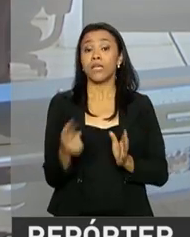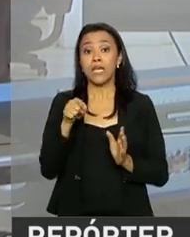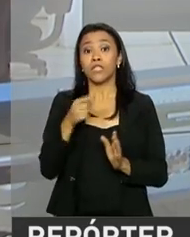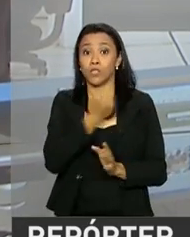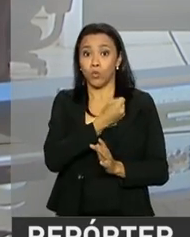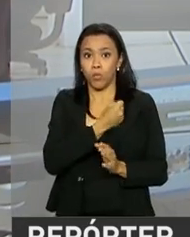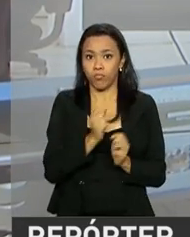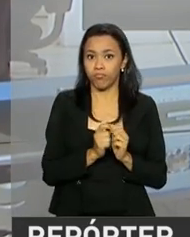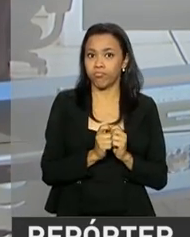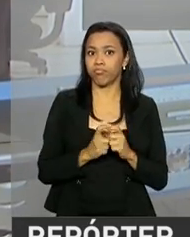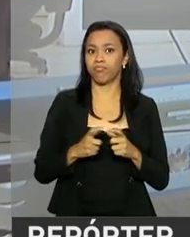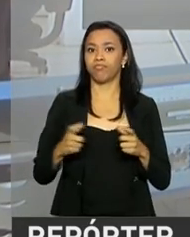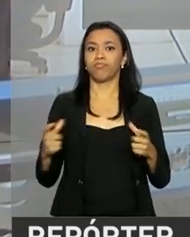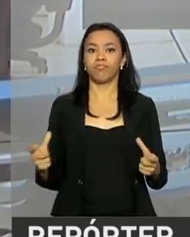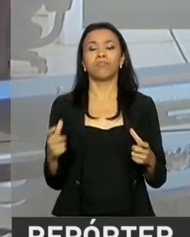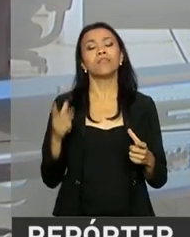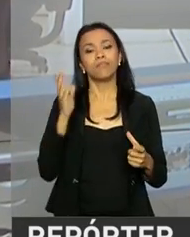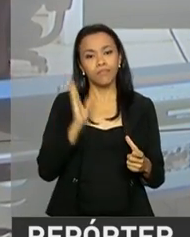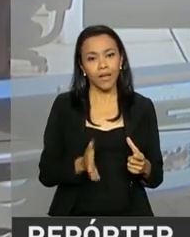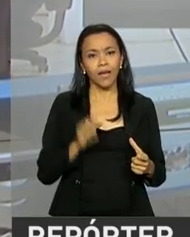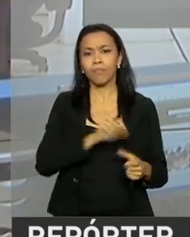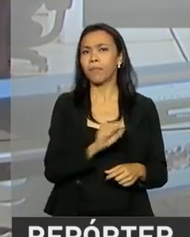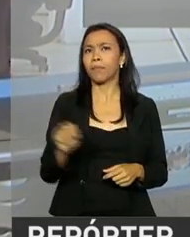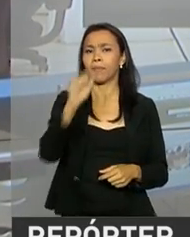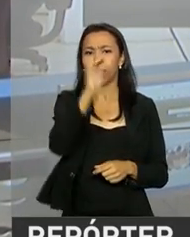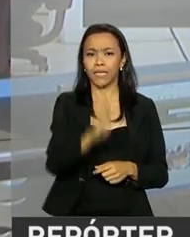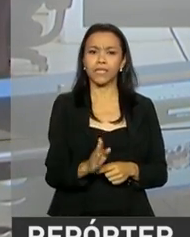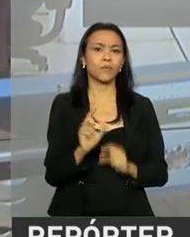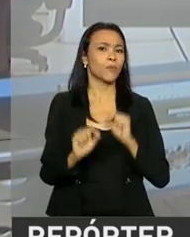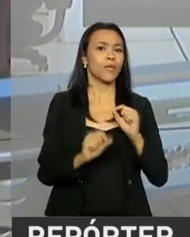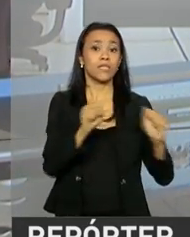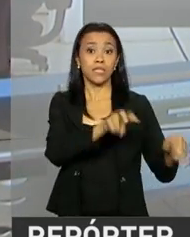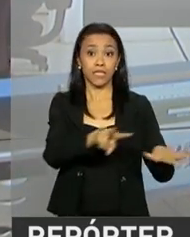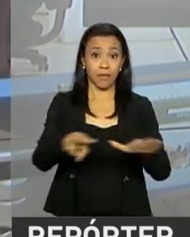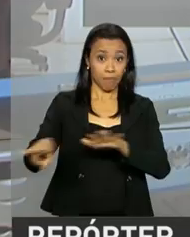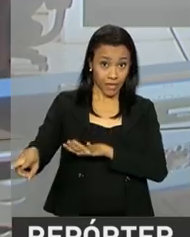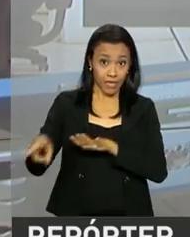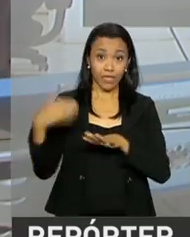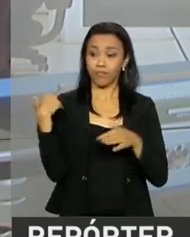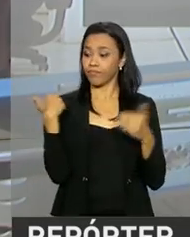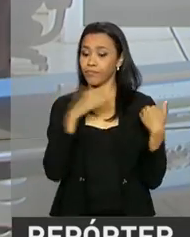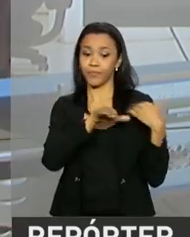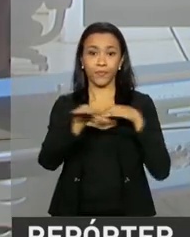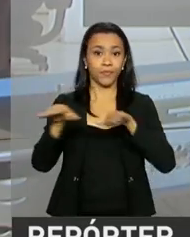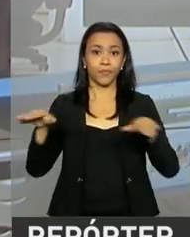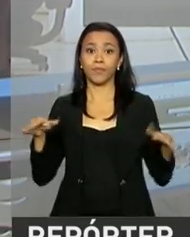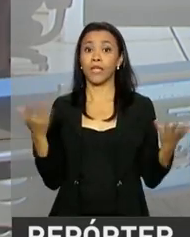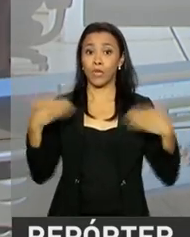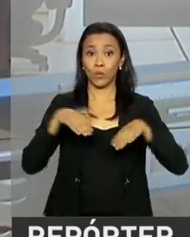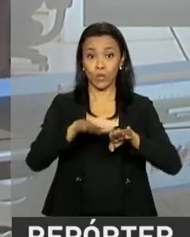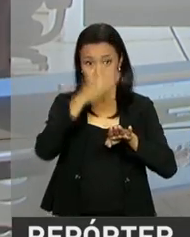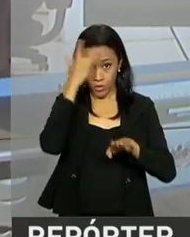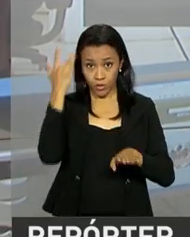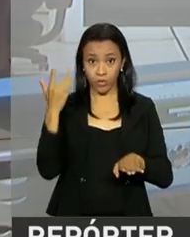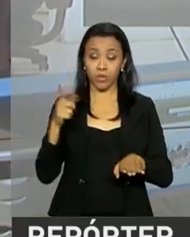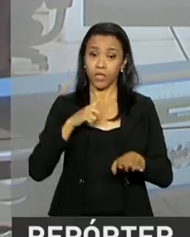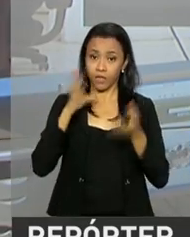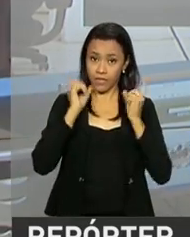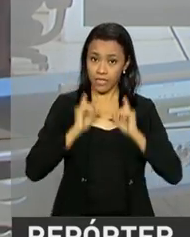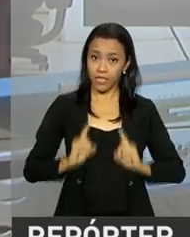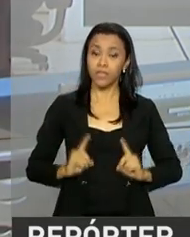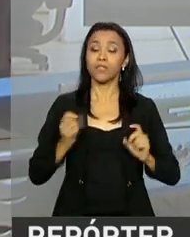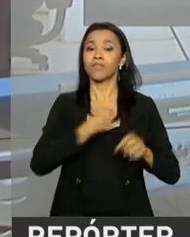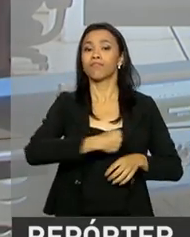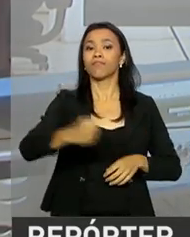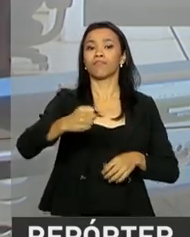número aumente ainda mais, está sendo realizada em todo o país a Semana de Mobilização para a Inclusão de Pessoas com Deficiência no Mercado